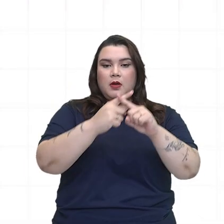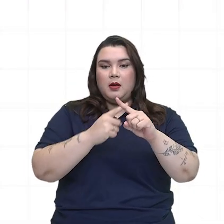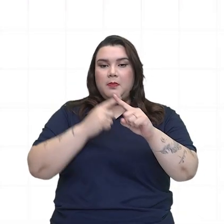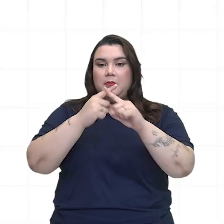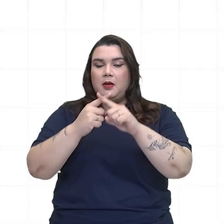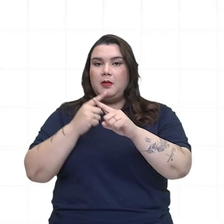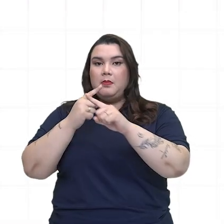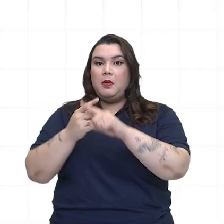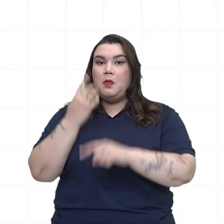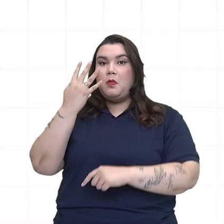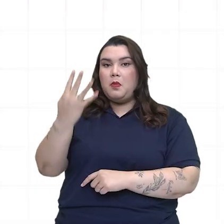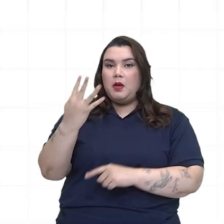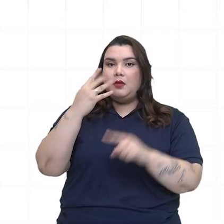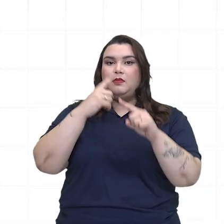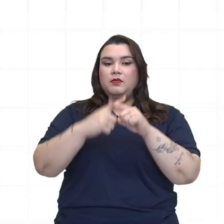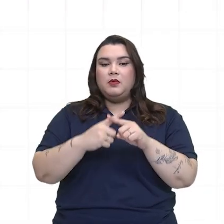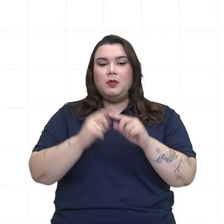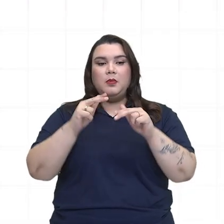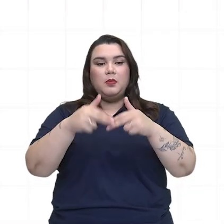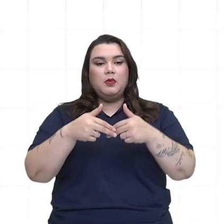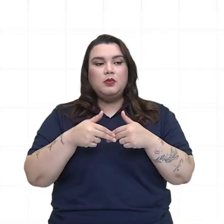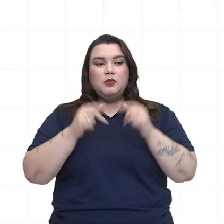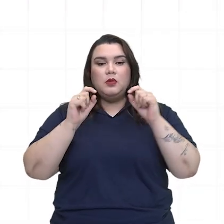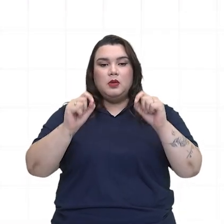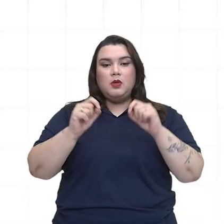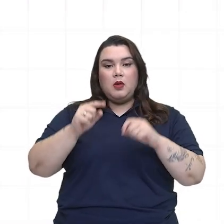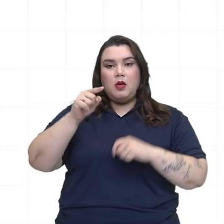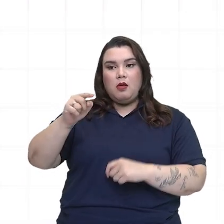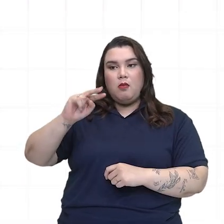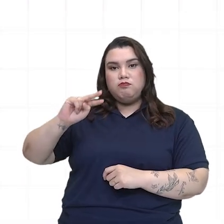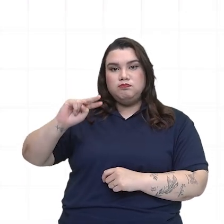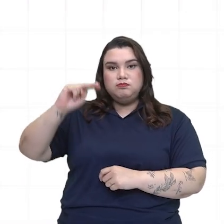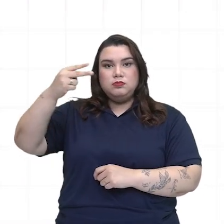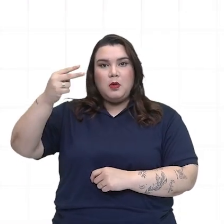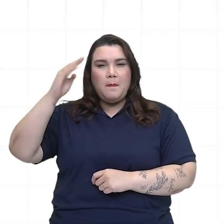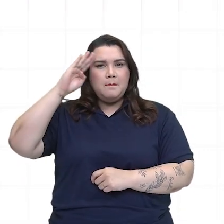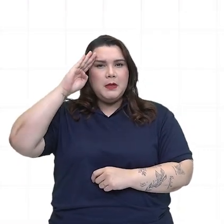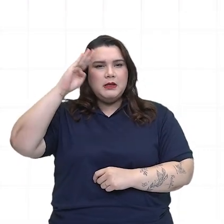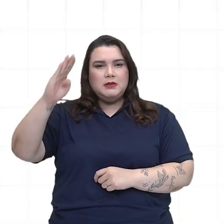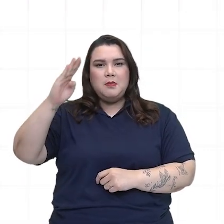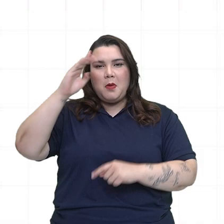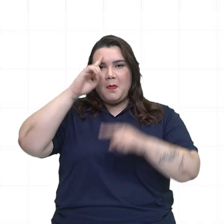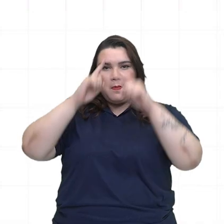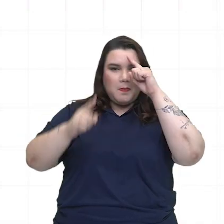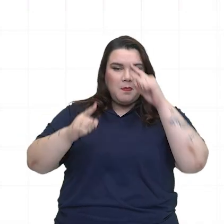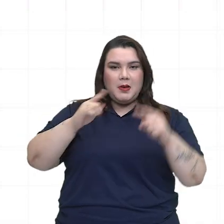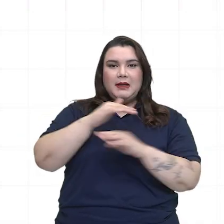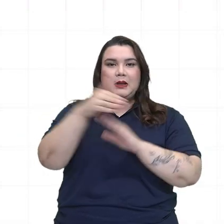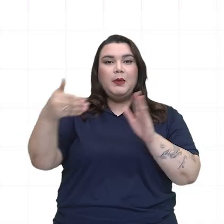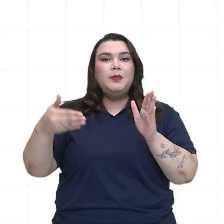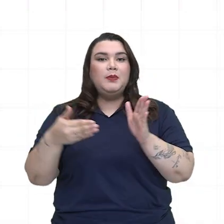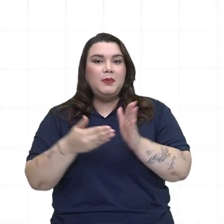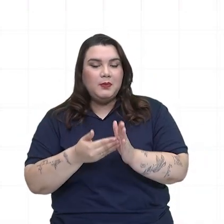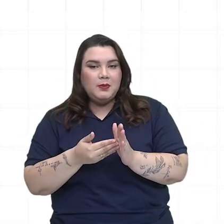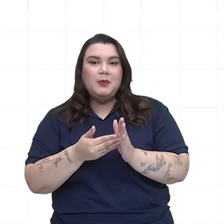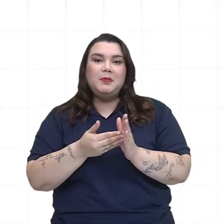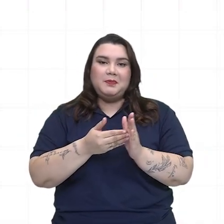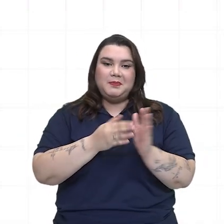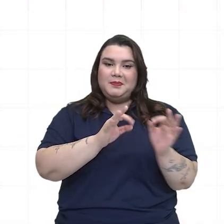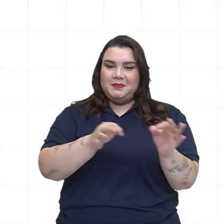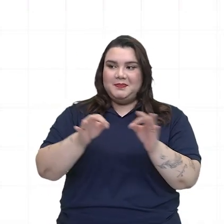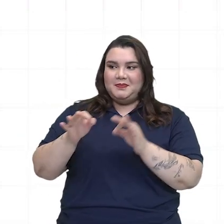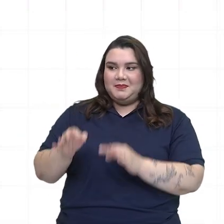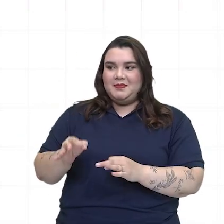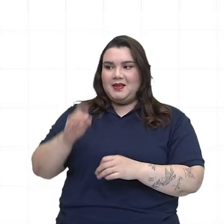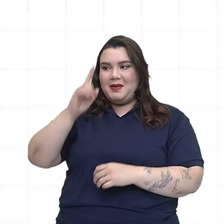você mesma 4 vezes. Por isso que eu falo que o expoente é o manda-chuva. É ele que dá as ordens aí na